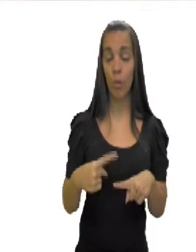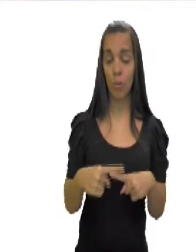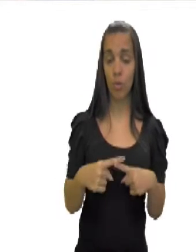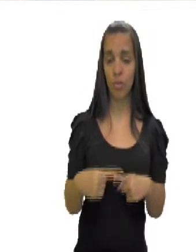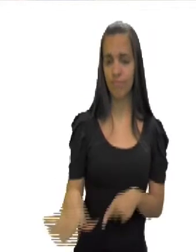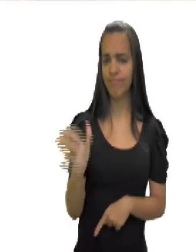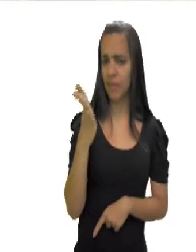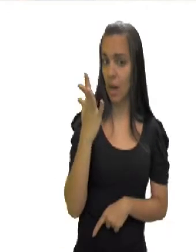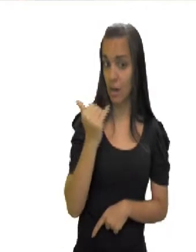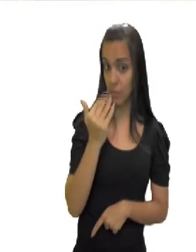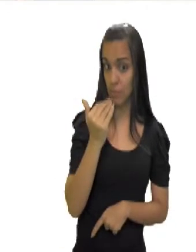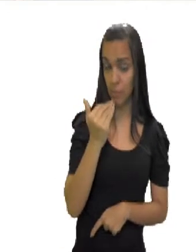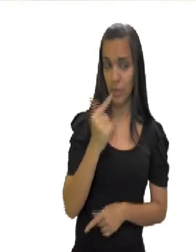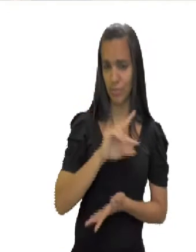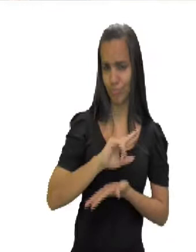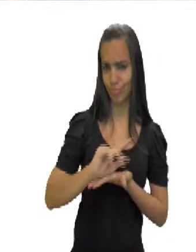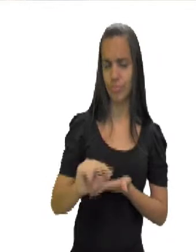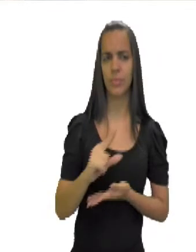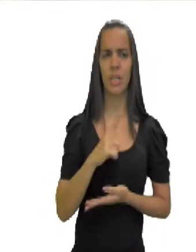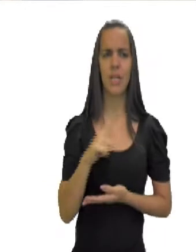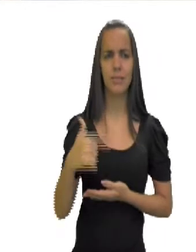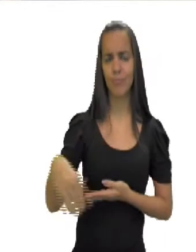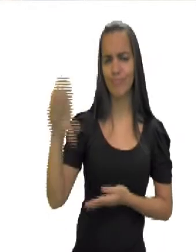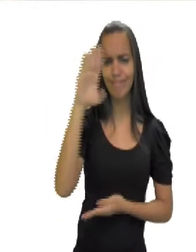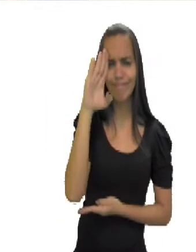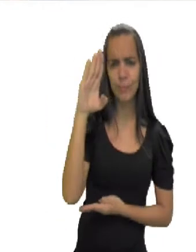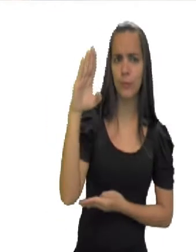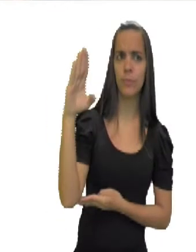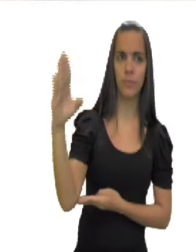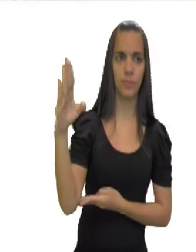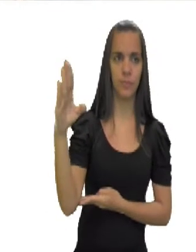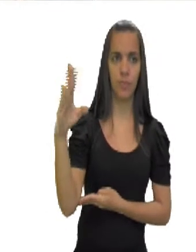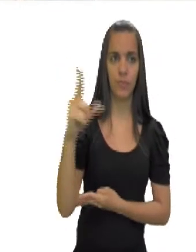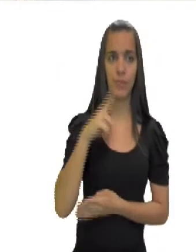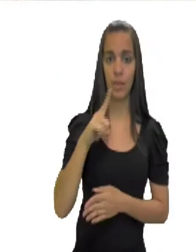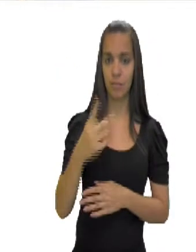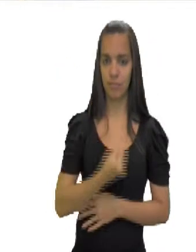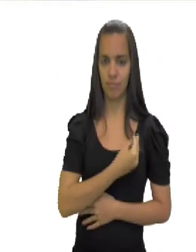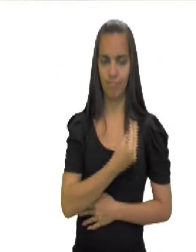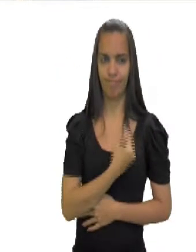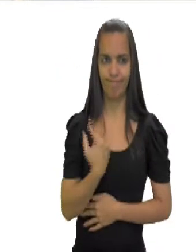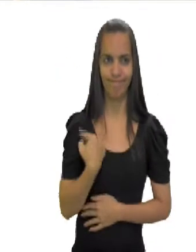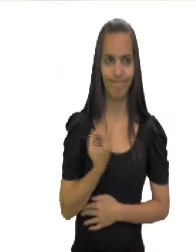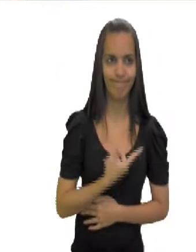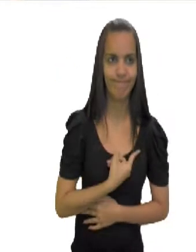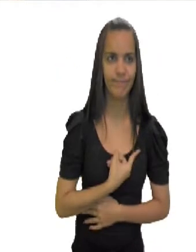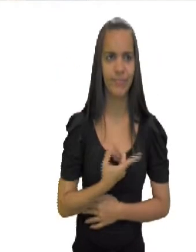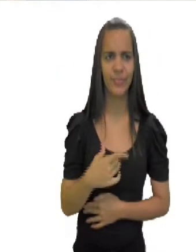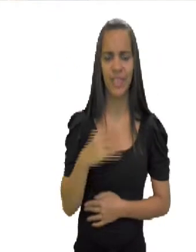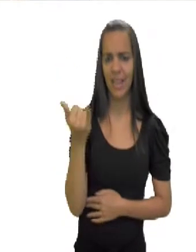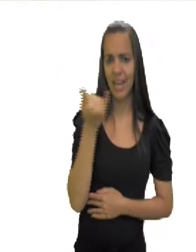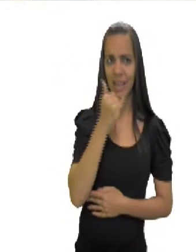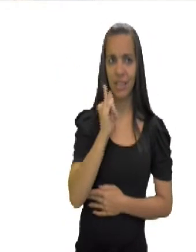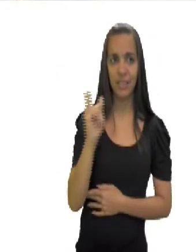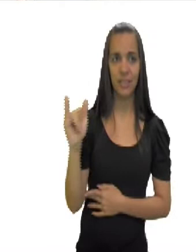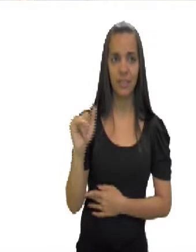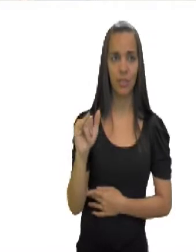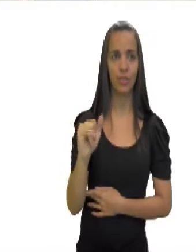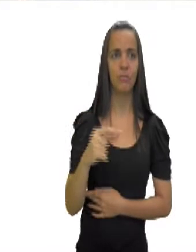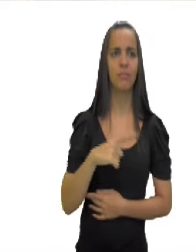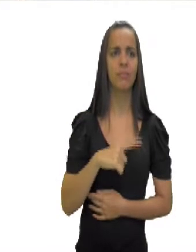fundamentais para a nossa vida. A energia contida neles é necessária para o bom funcionamento do nosso